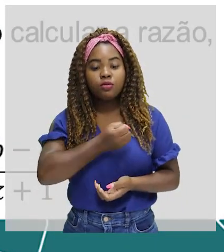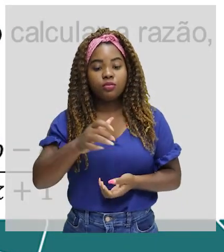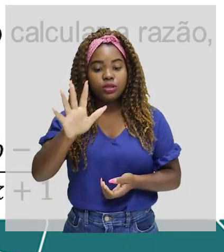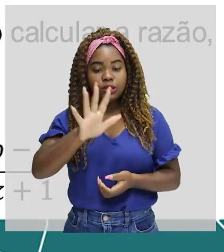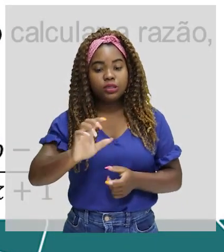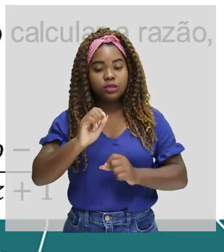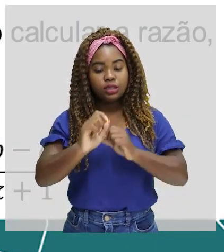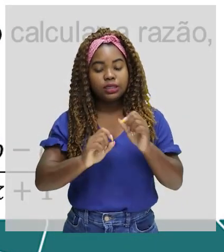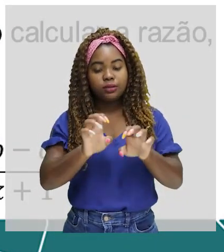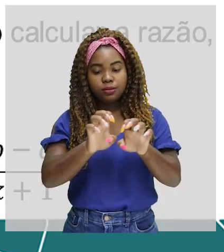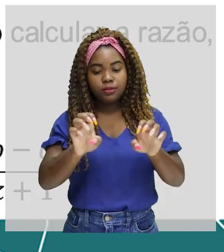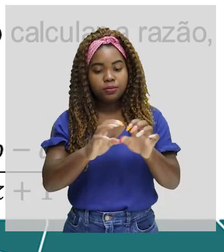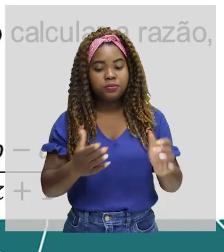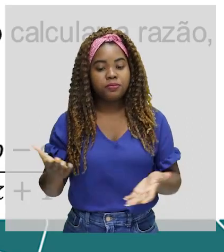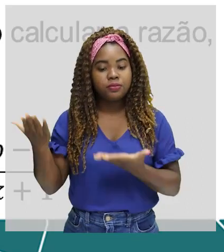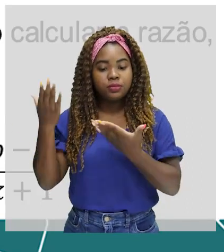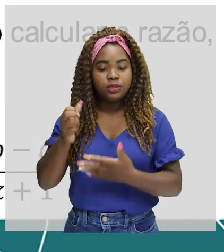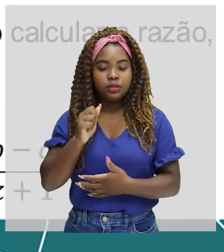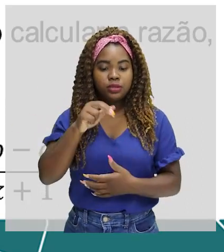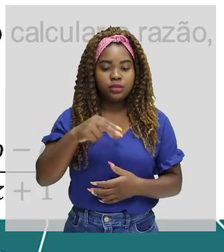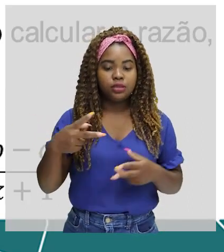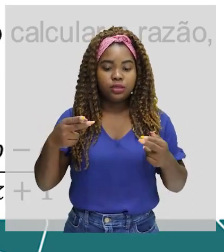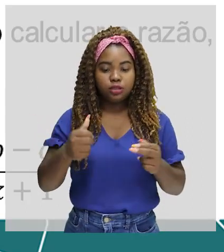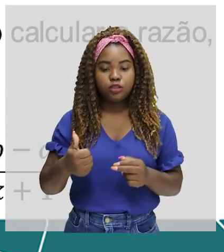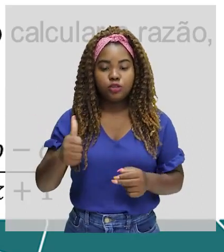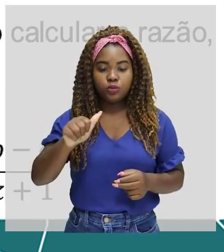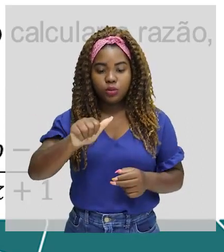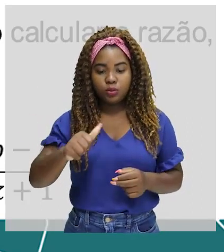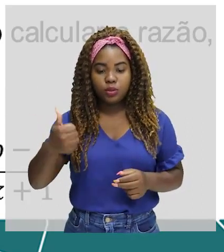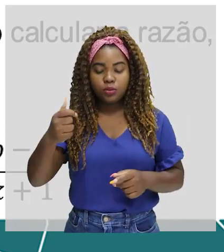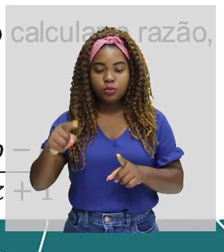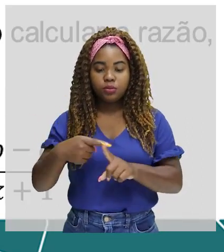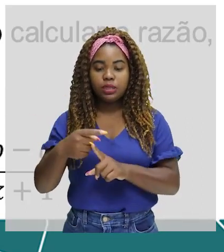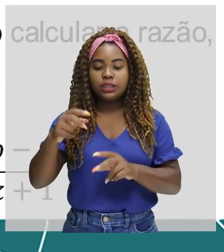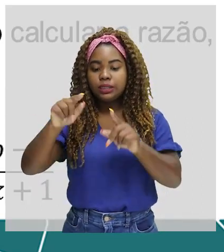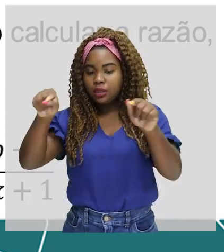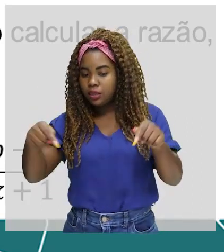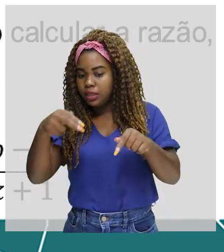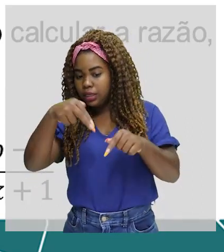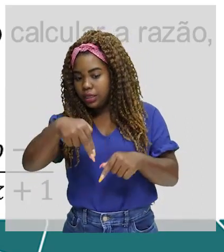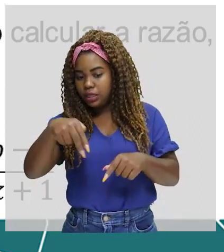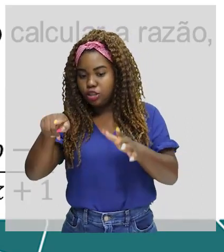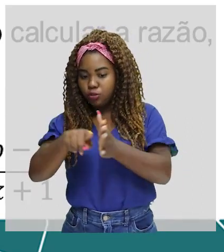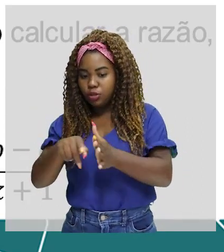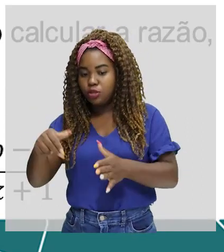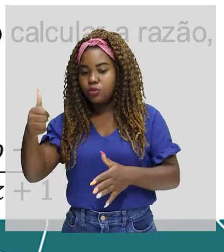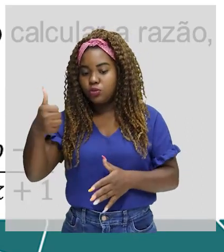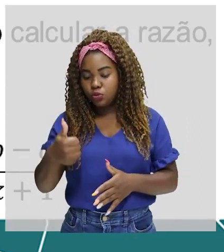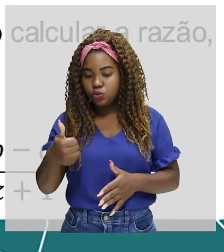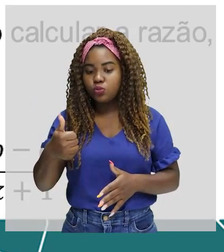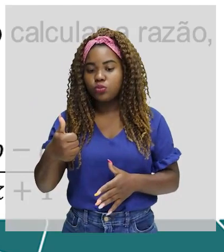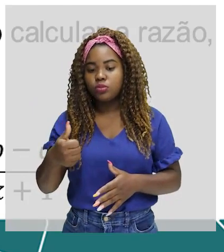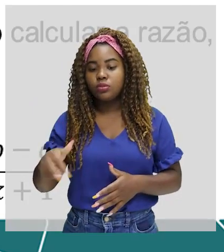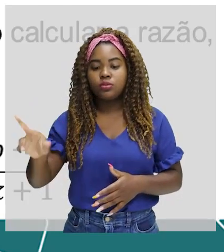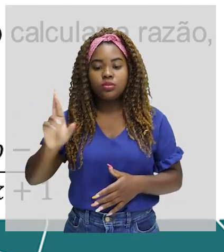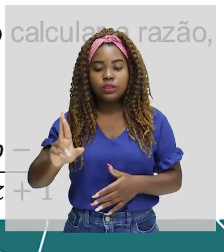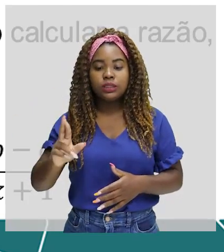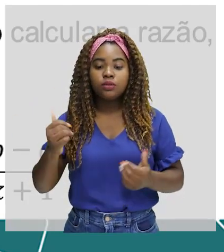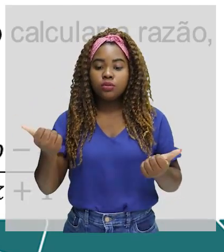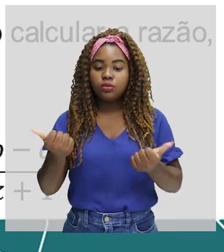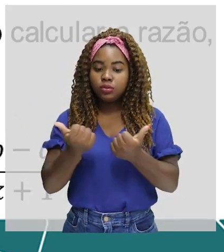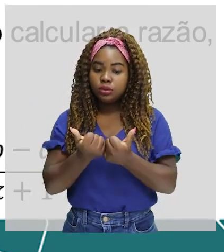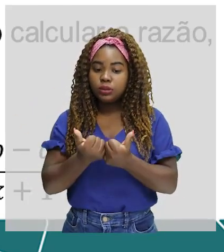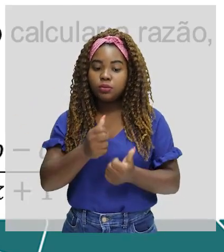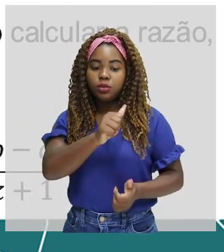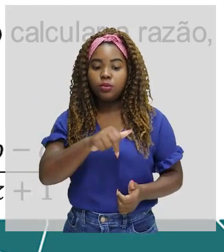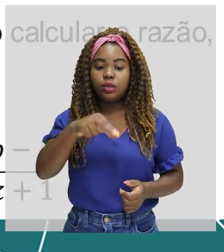por AN igual a A1 mais N menos 1, que multiplica a razão. Aqui eu estou fazendo substituição. O meu AN